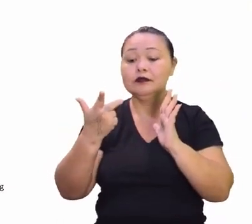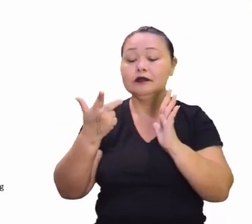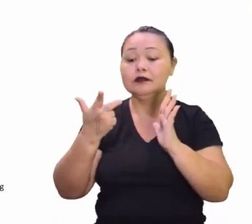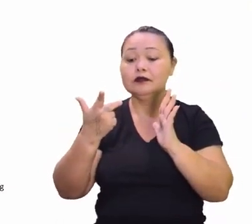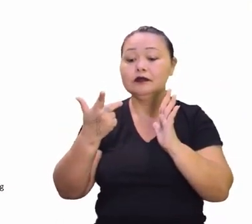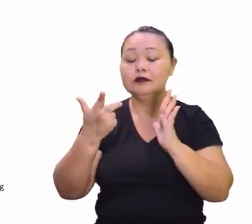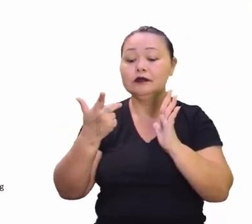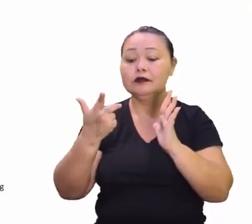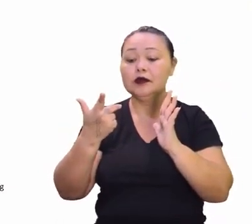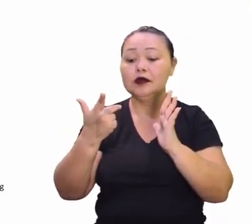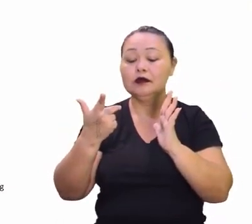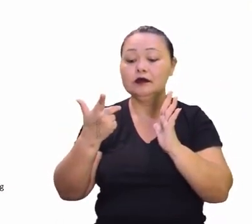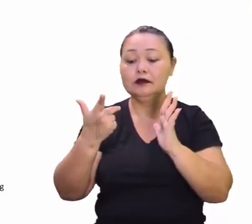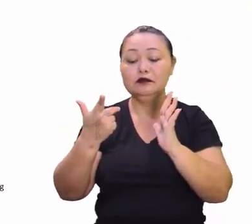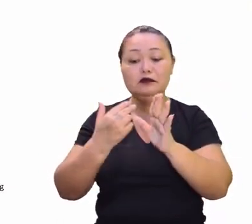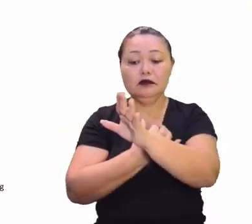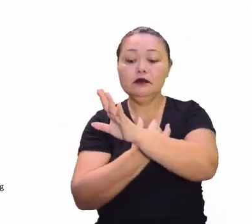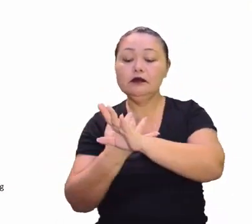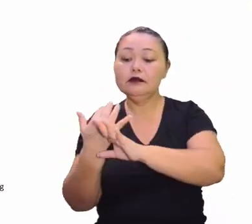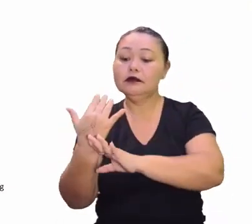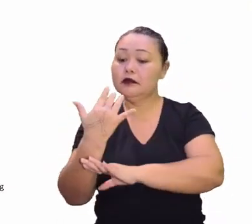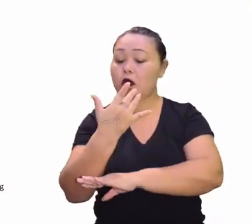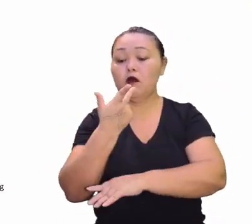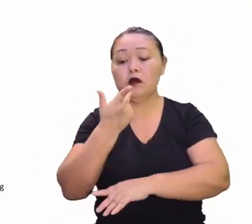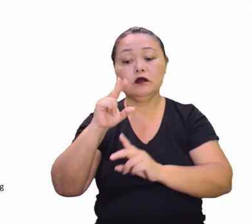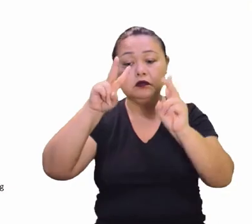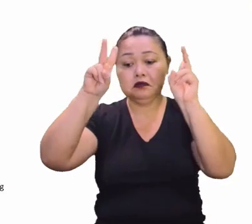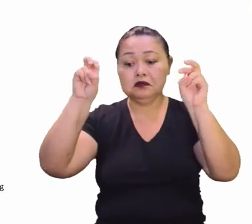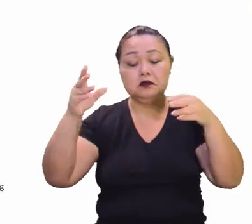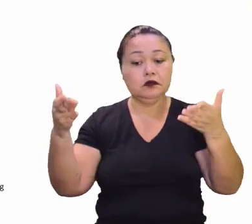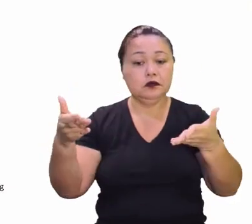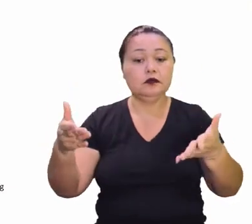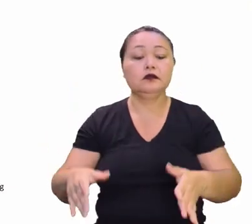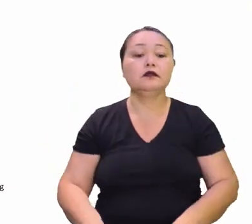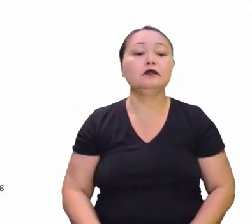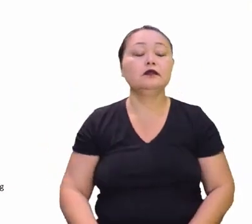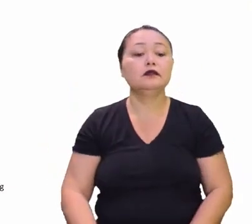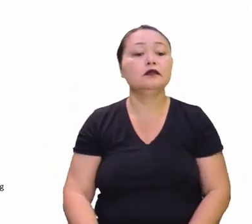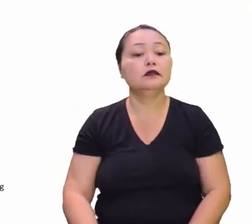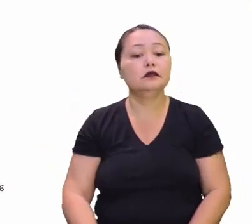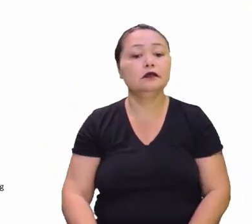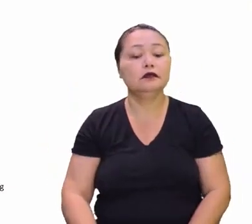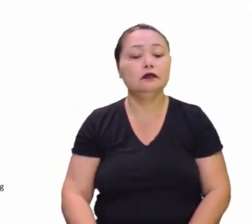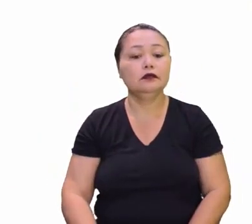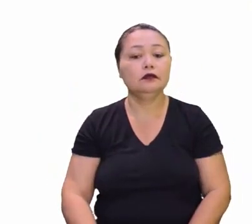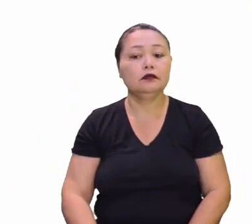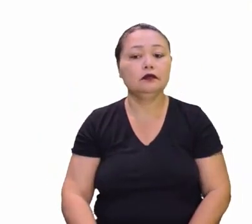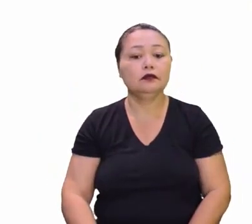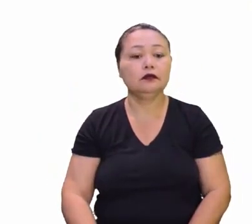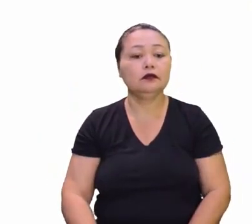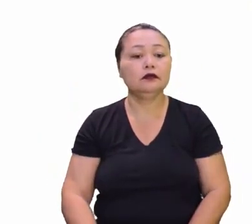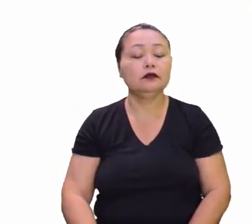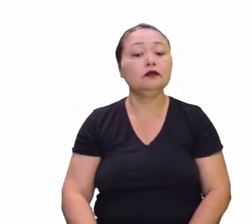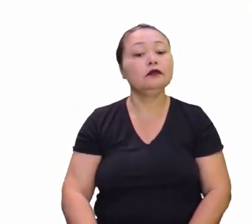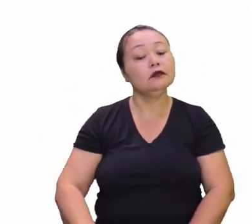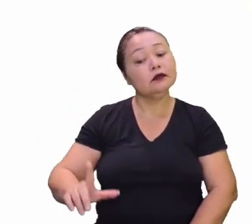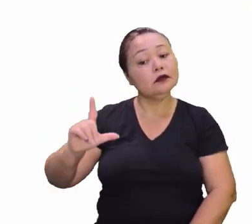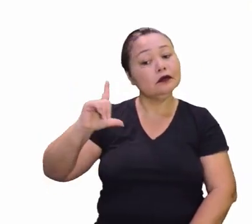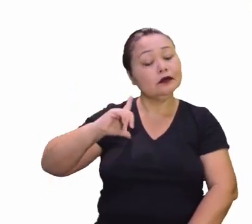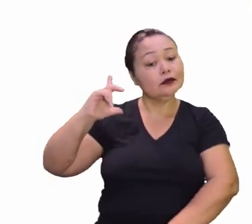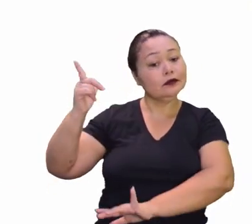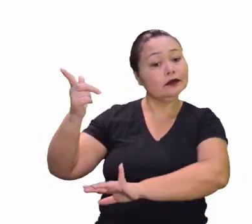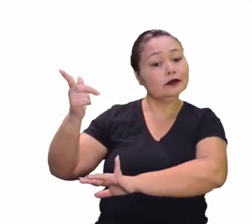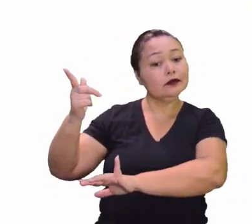em meio ambiente como se fala hoje. Não, nada disso. É isso? É isso mesmo. E aí a